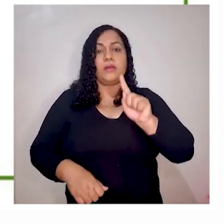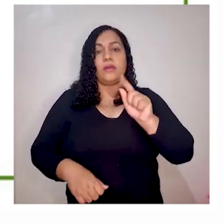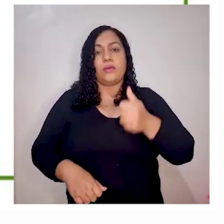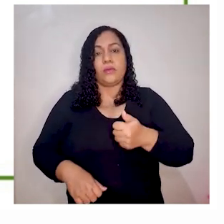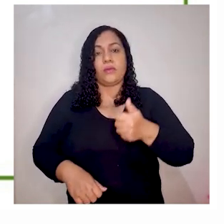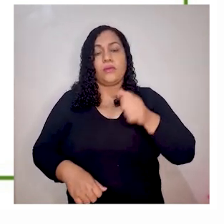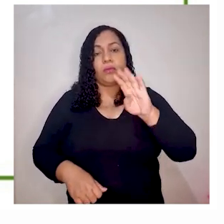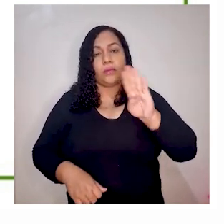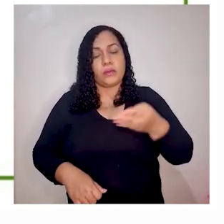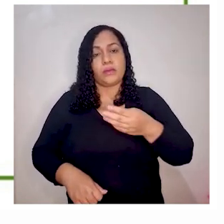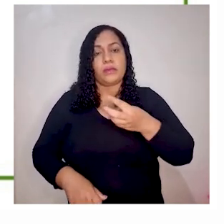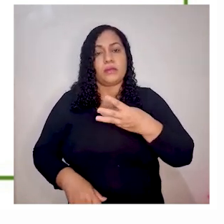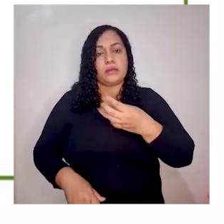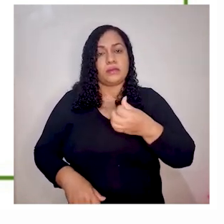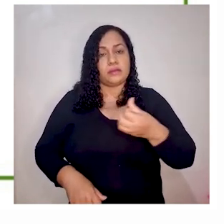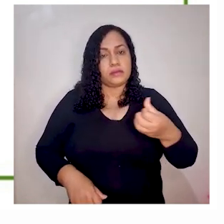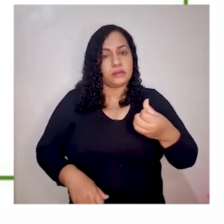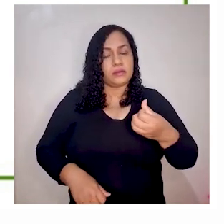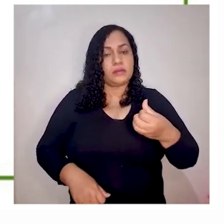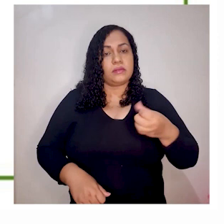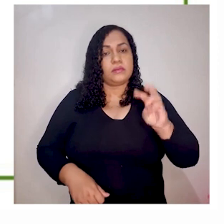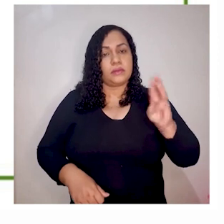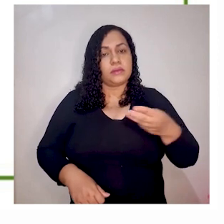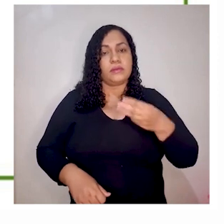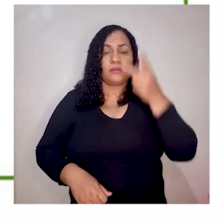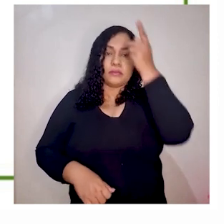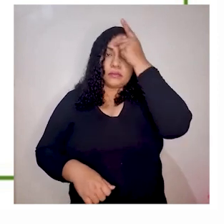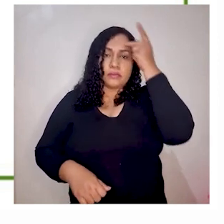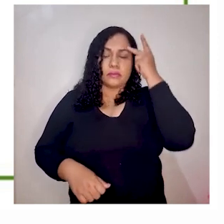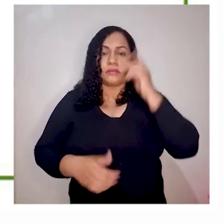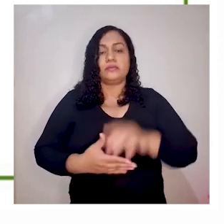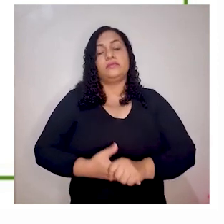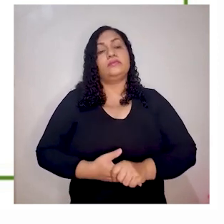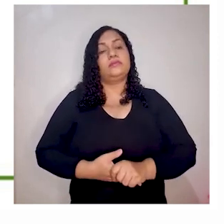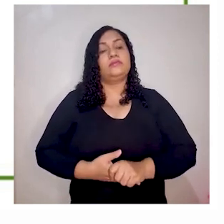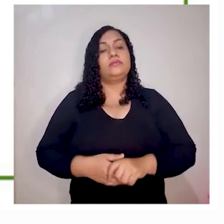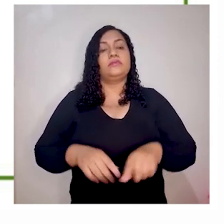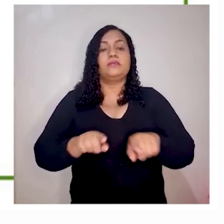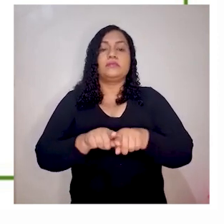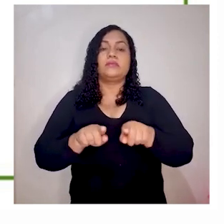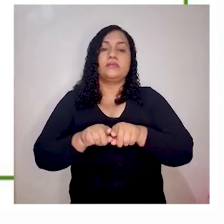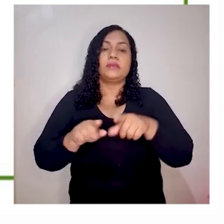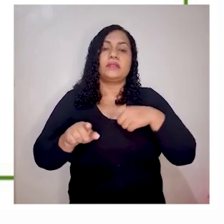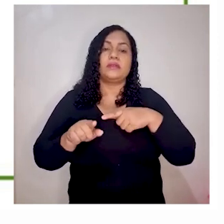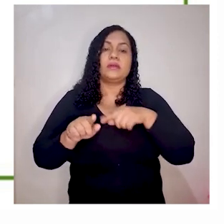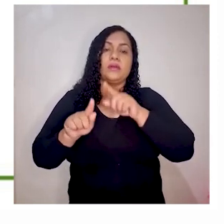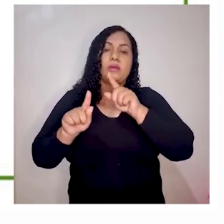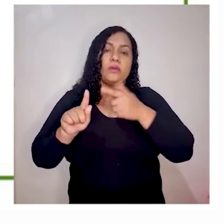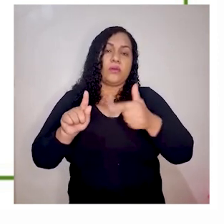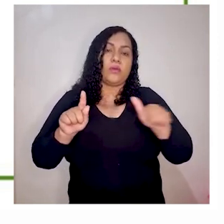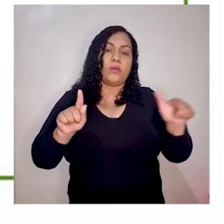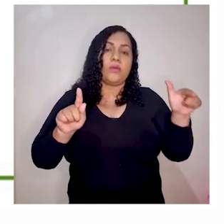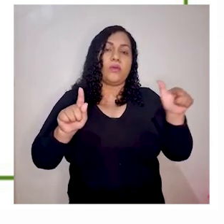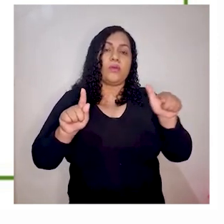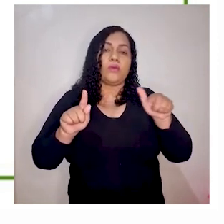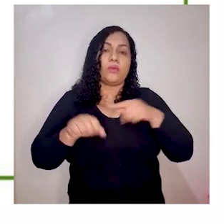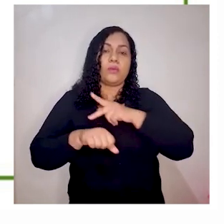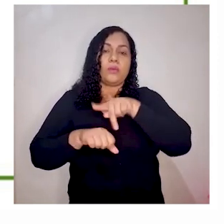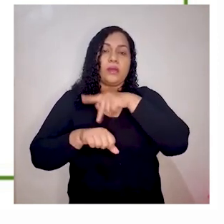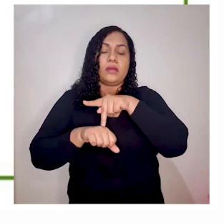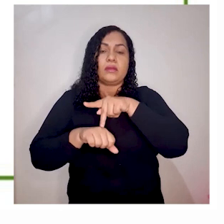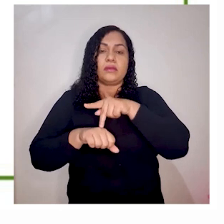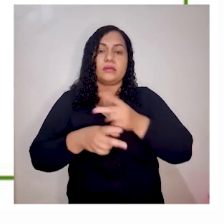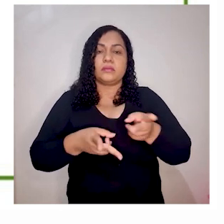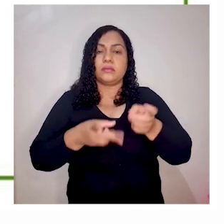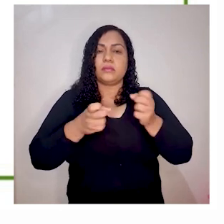bilhão 366 milhões de habitantes. E aí, sucessivamente, segue os demais países, como você